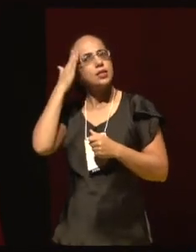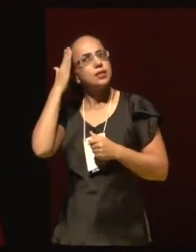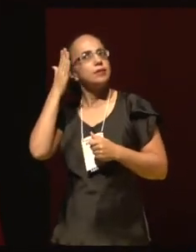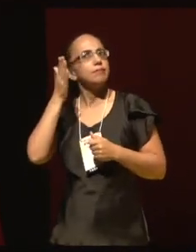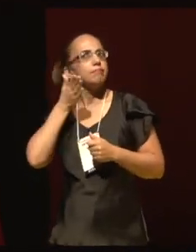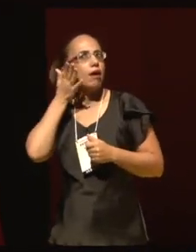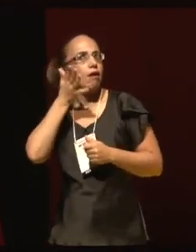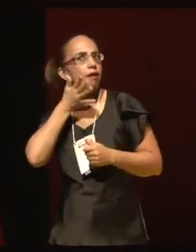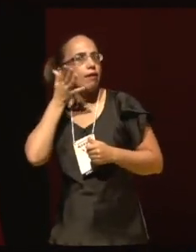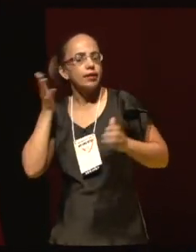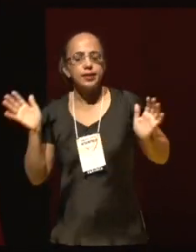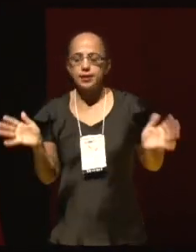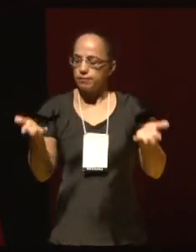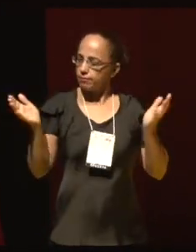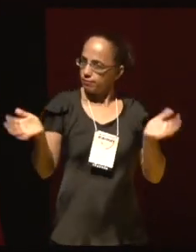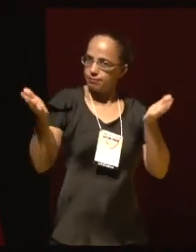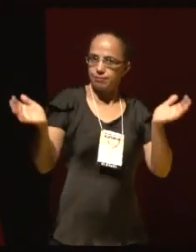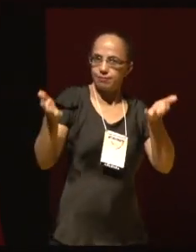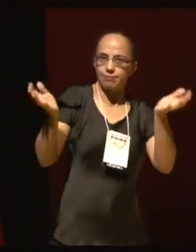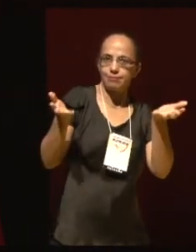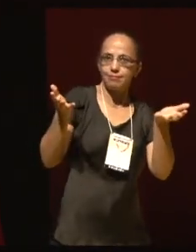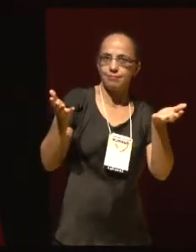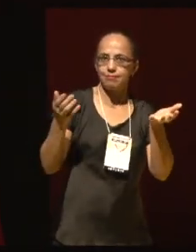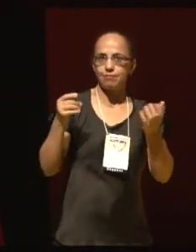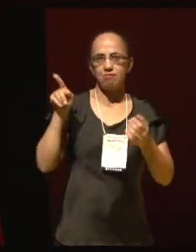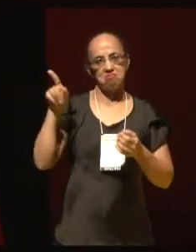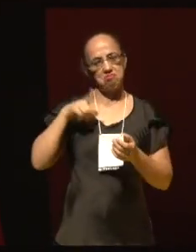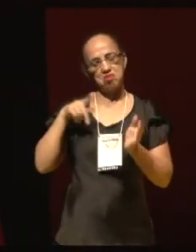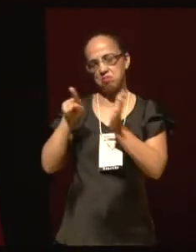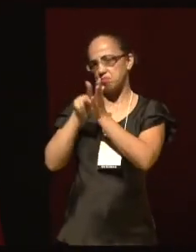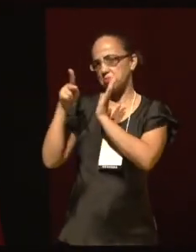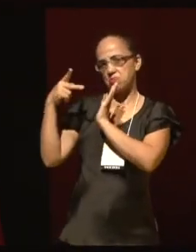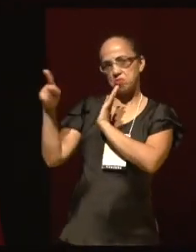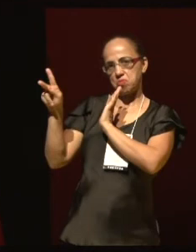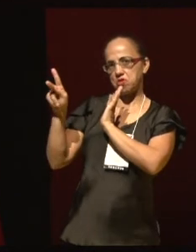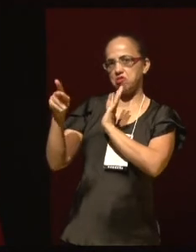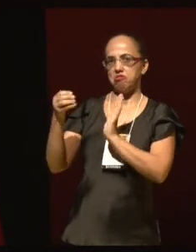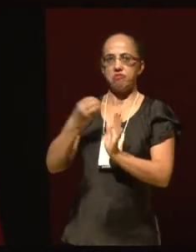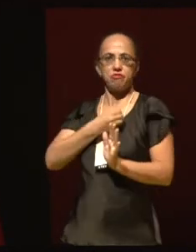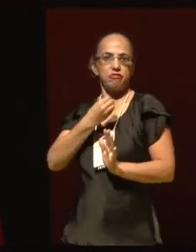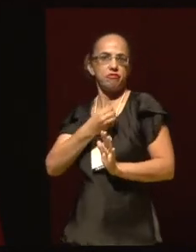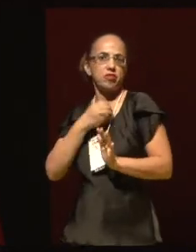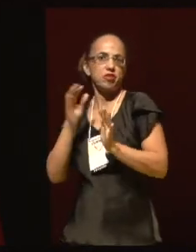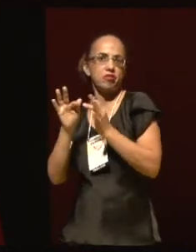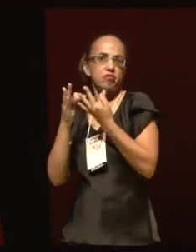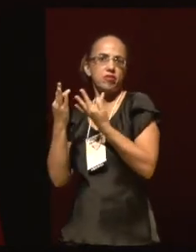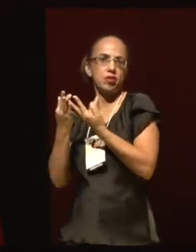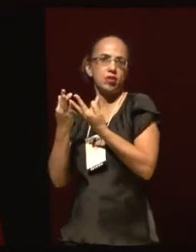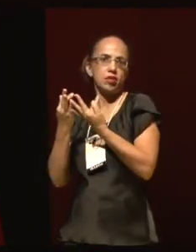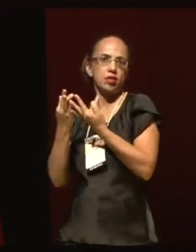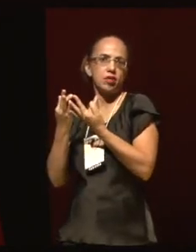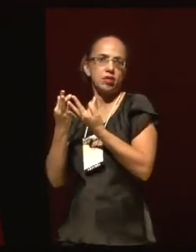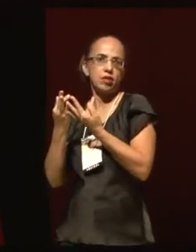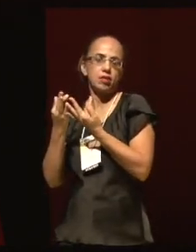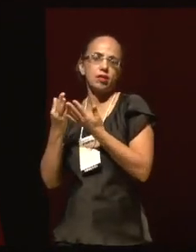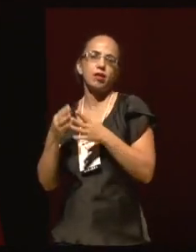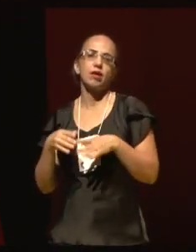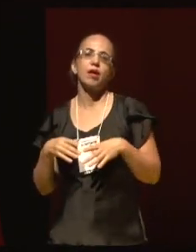motivacionais. E tem uma boa vida, tem sua própria família, mas carece de braços, carece de pernas.